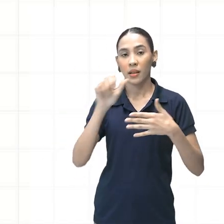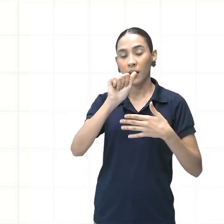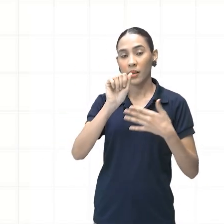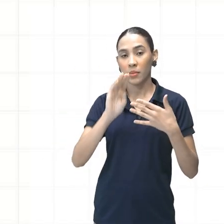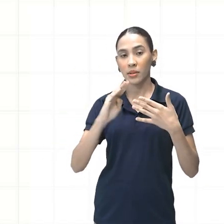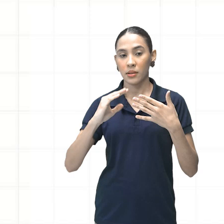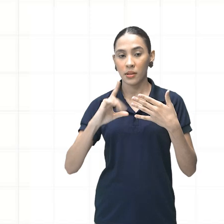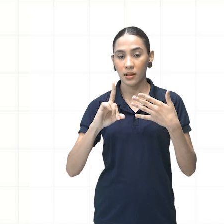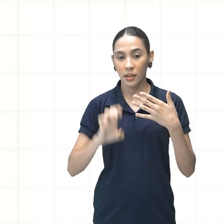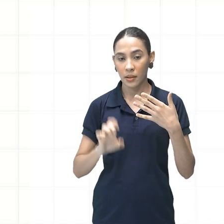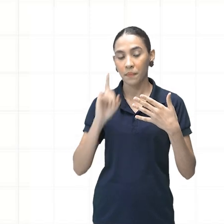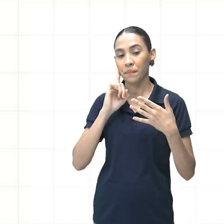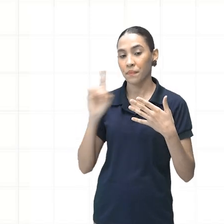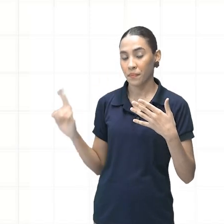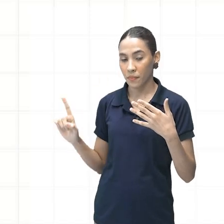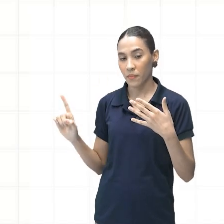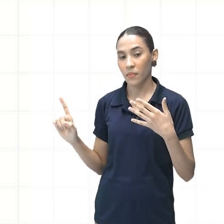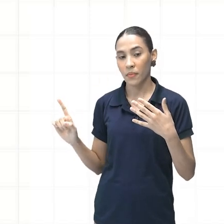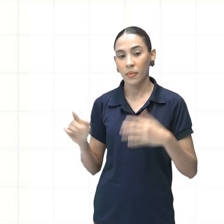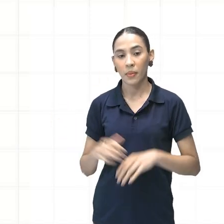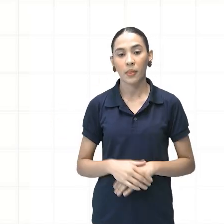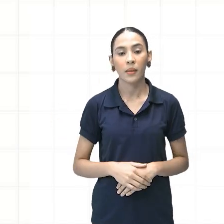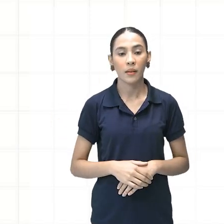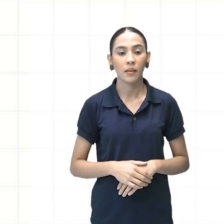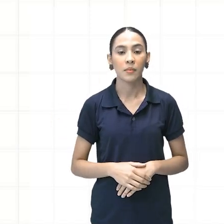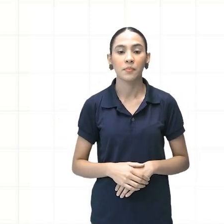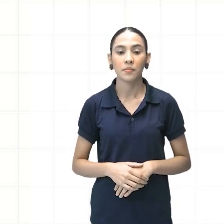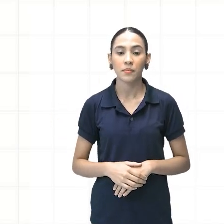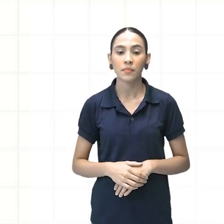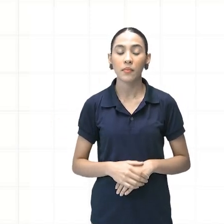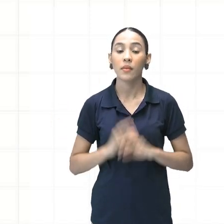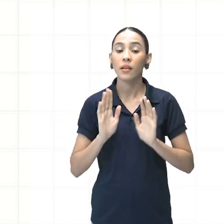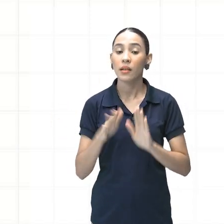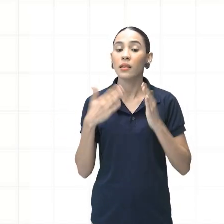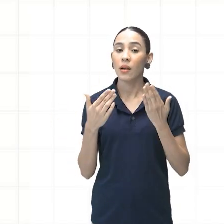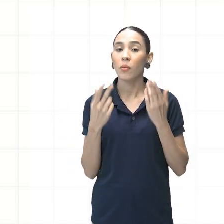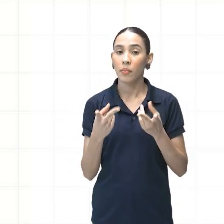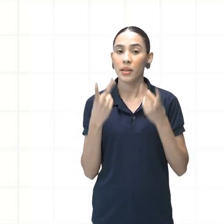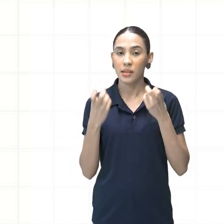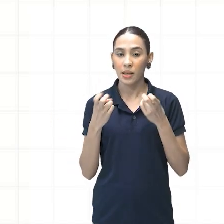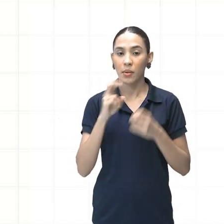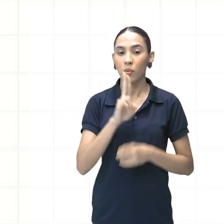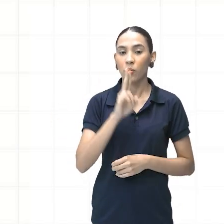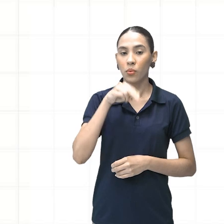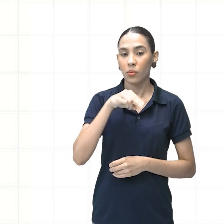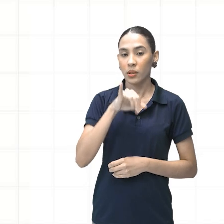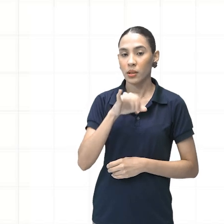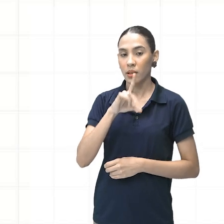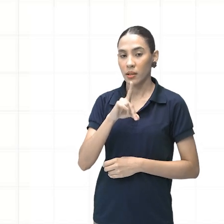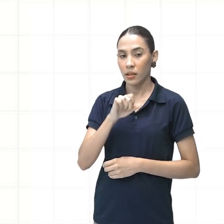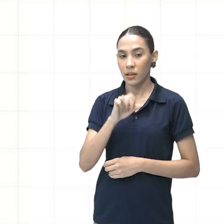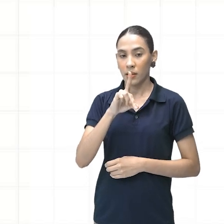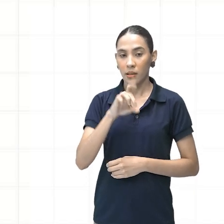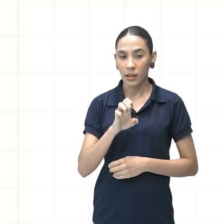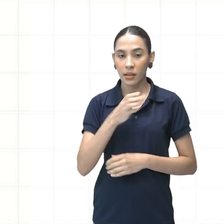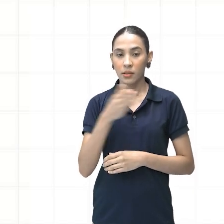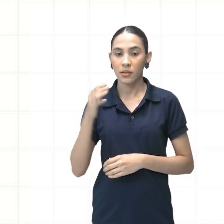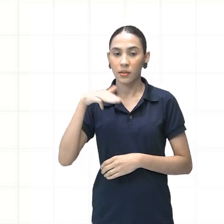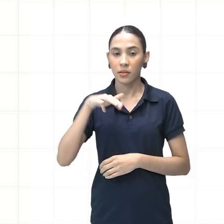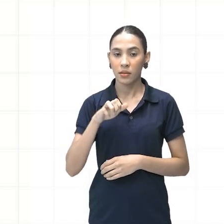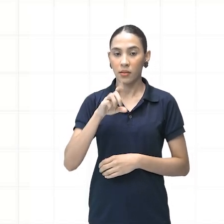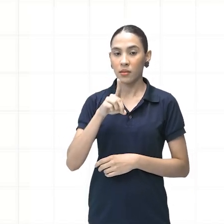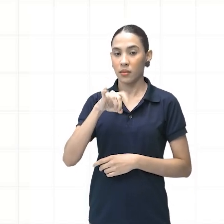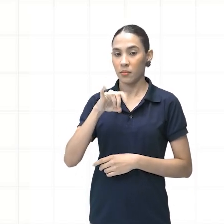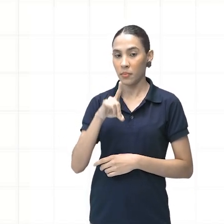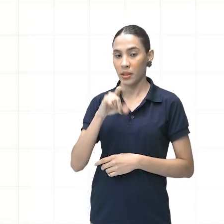4 alternativas. Então, observe que a unidade de medida aqui, ó, é